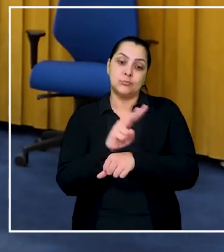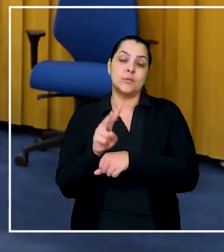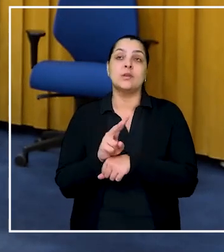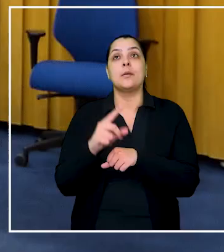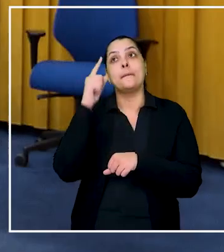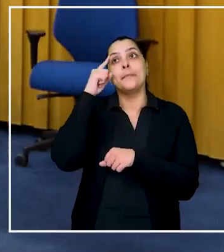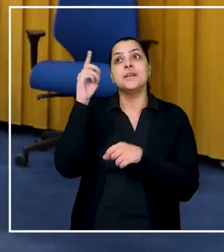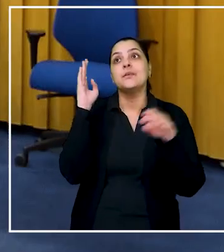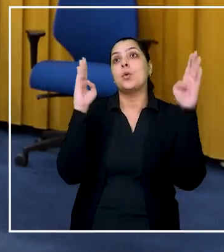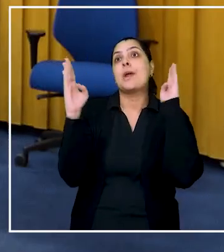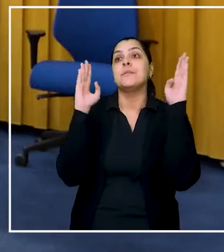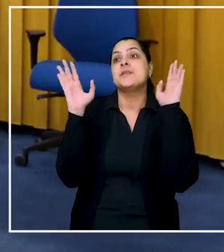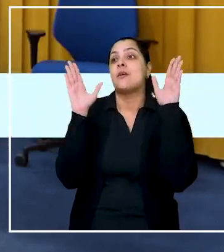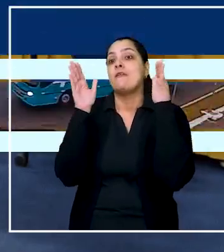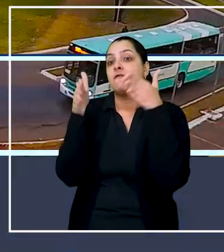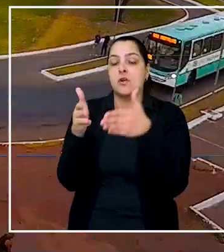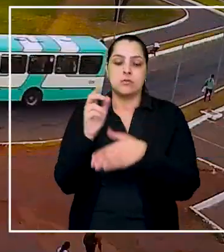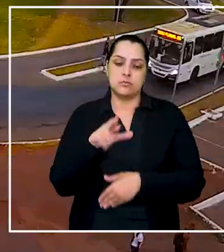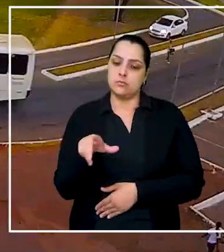a proteção do patrimônio.